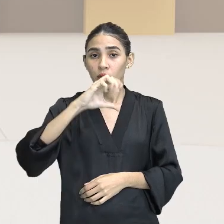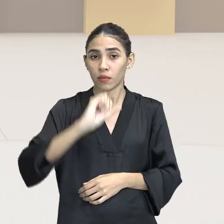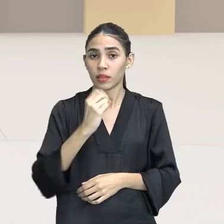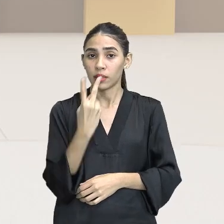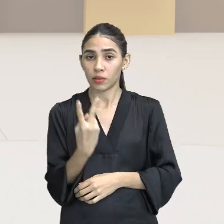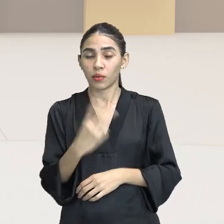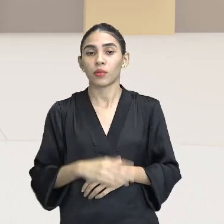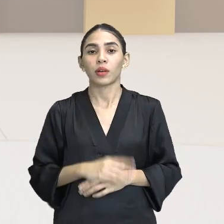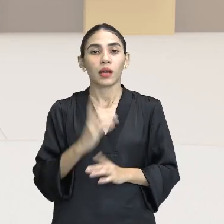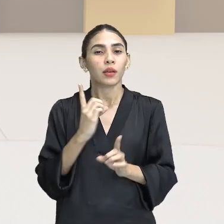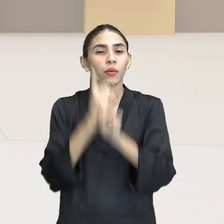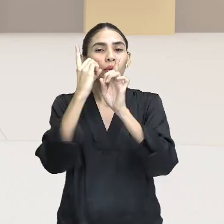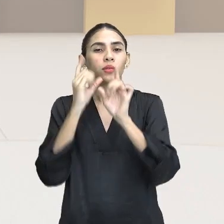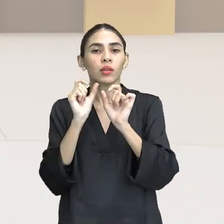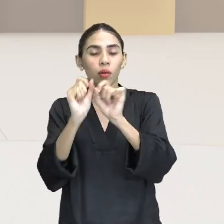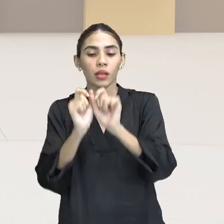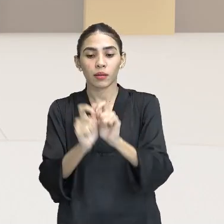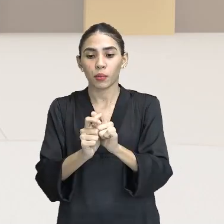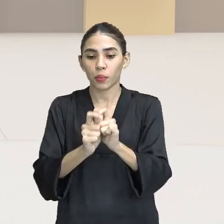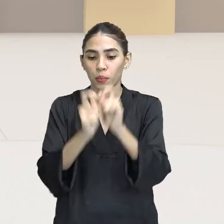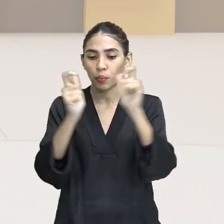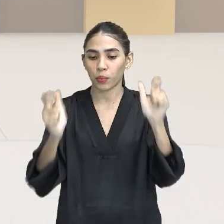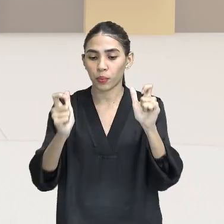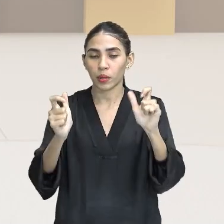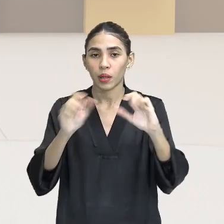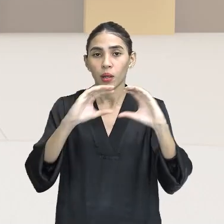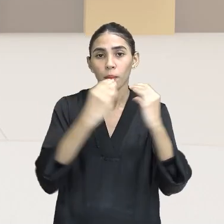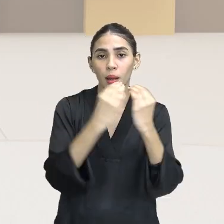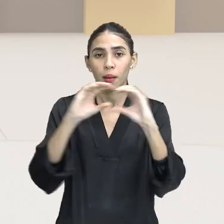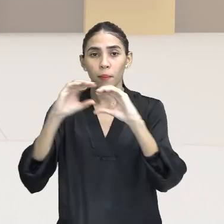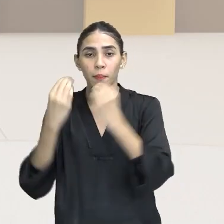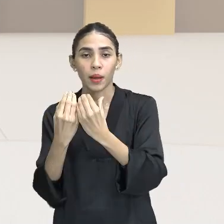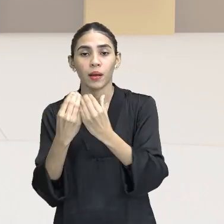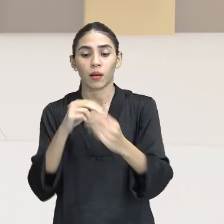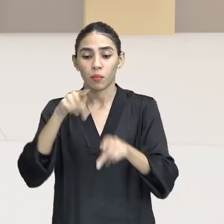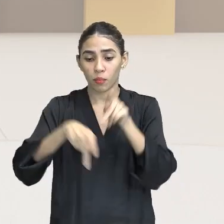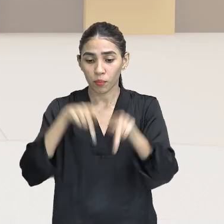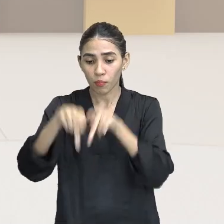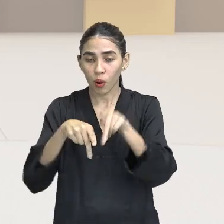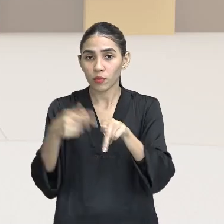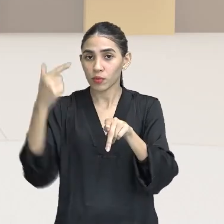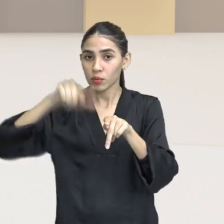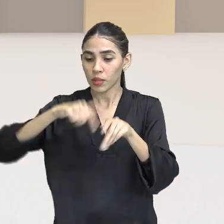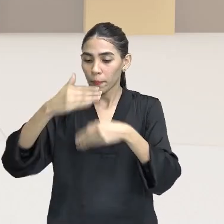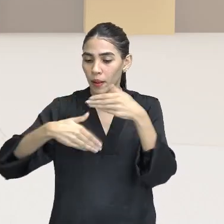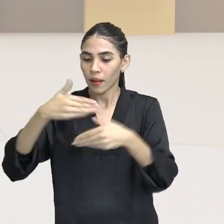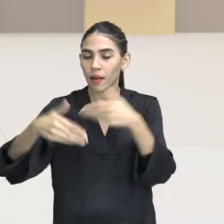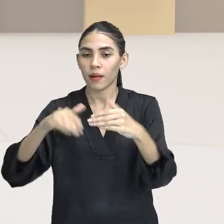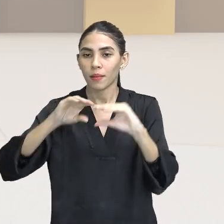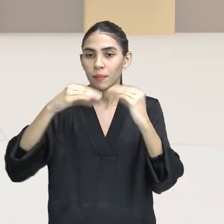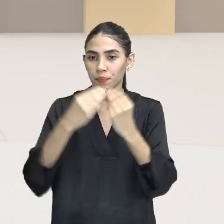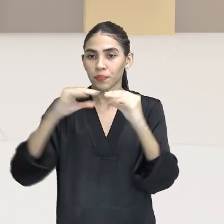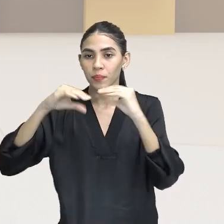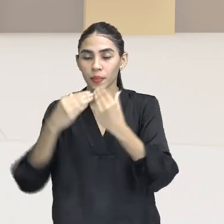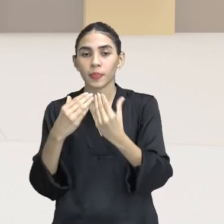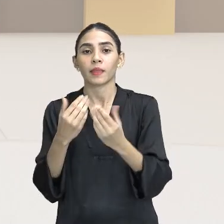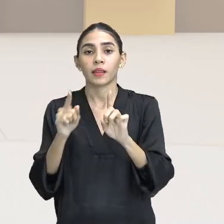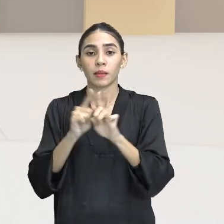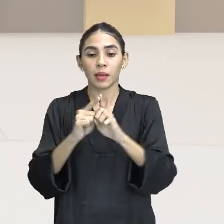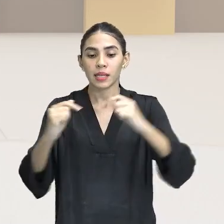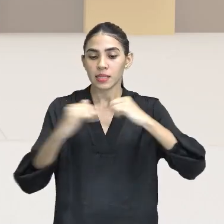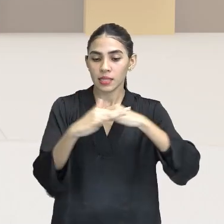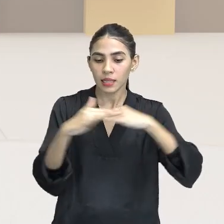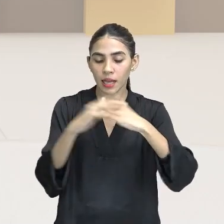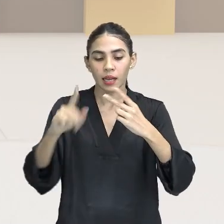1492, eles se deparam com grandes civilizações, com povos que desenvolveram essas civilizações, com